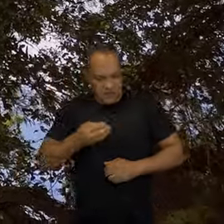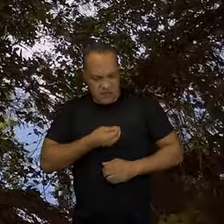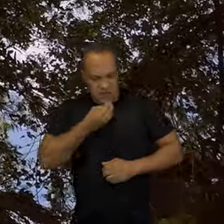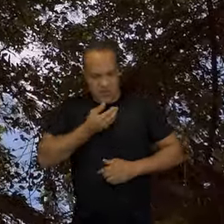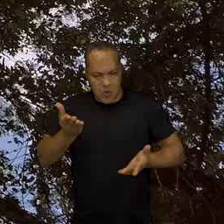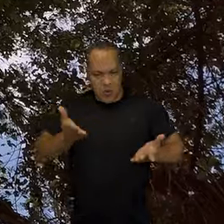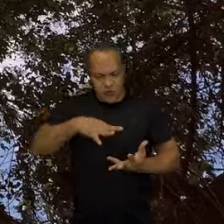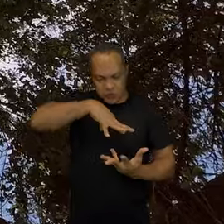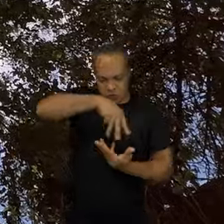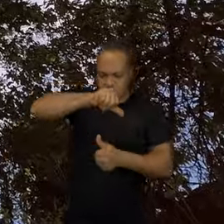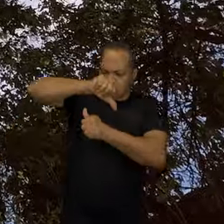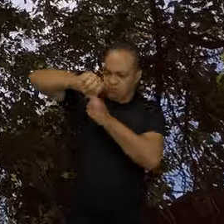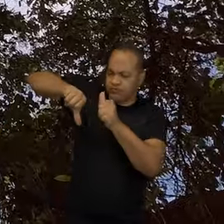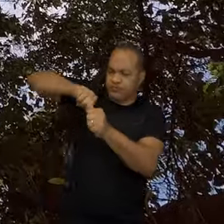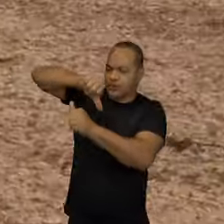Vivemos num mundo em mudança.